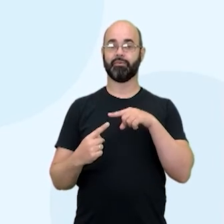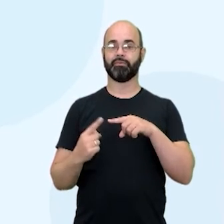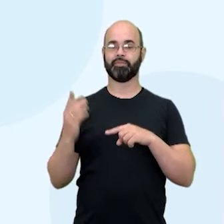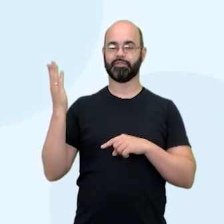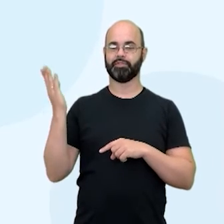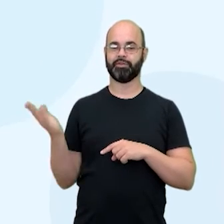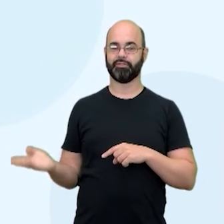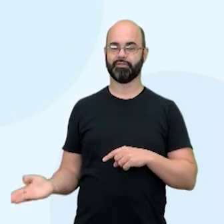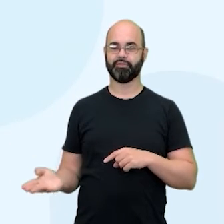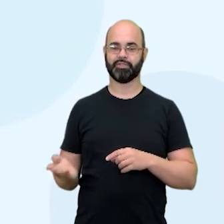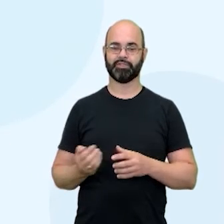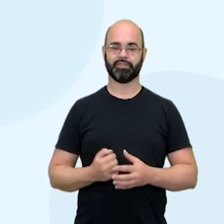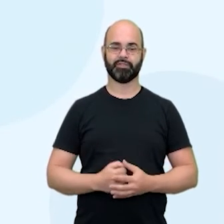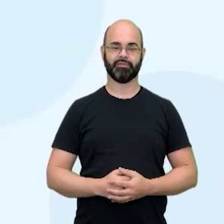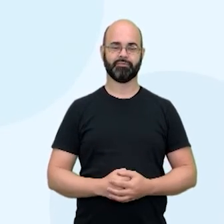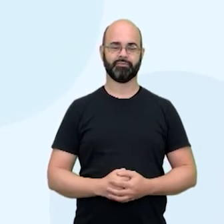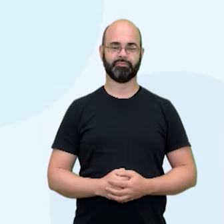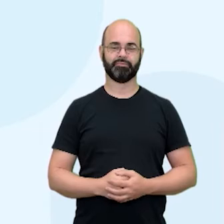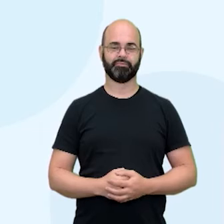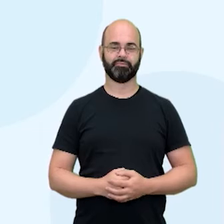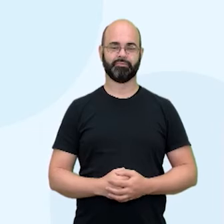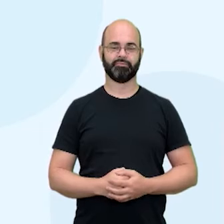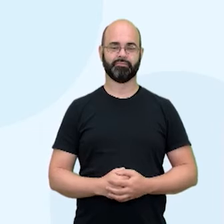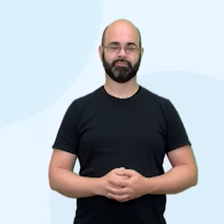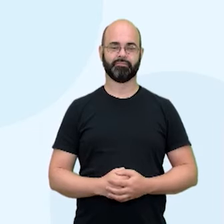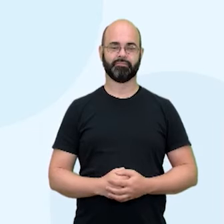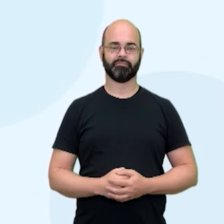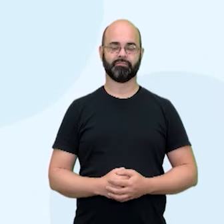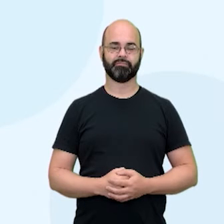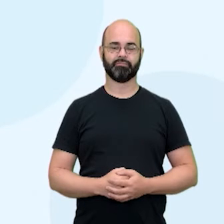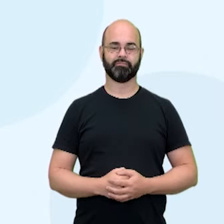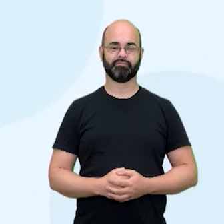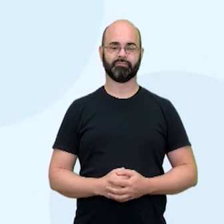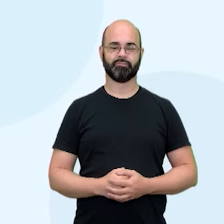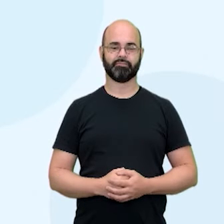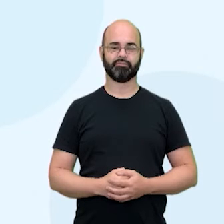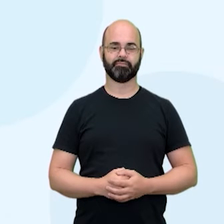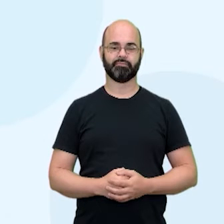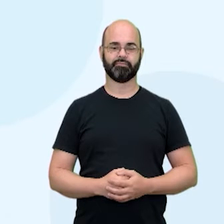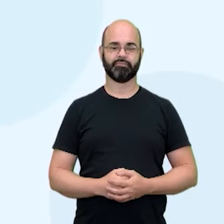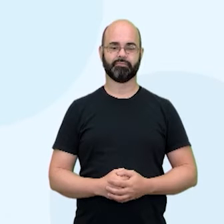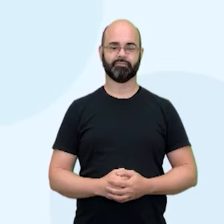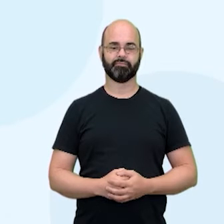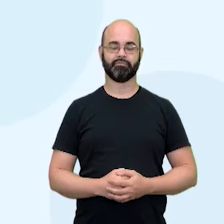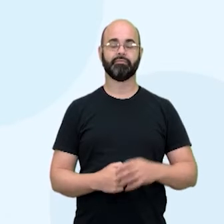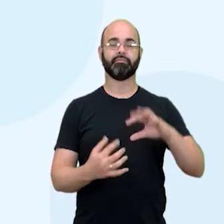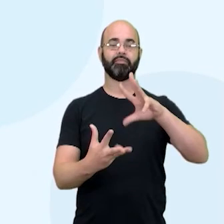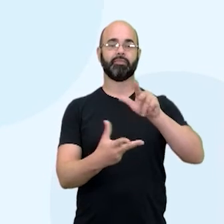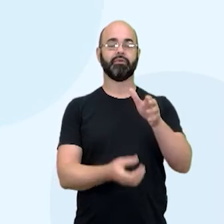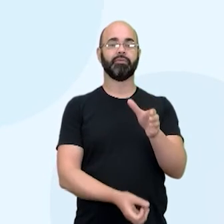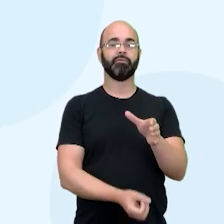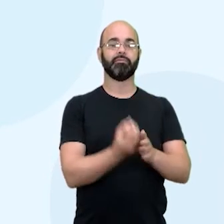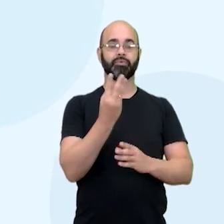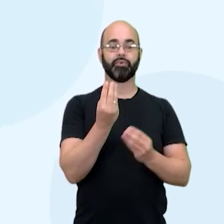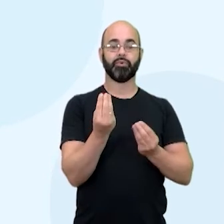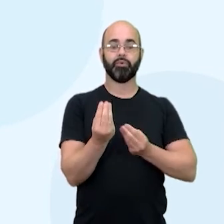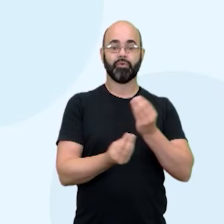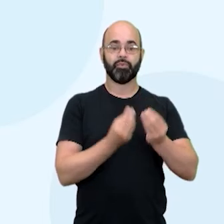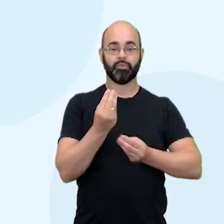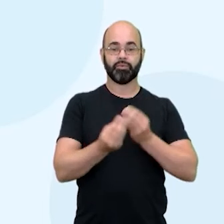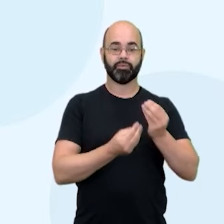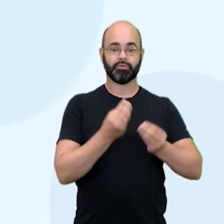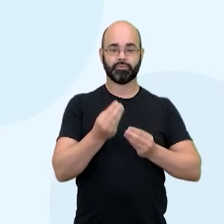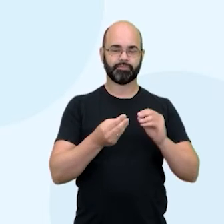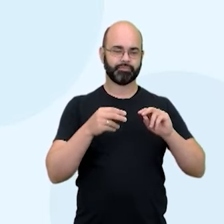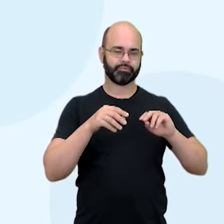e investigar as dinâmicas dos processos de formação e evolução do planeta Terra, trabalhando aí com